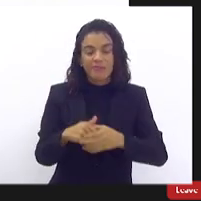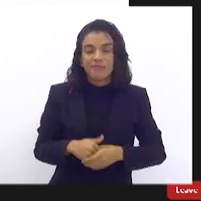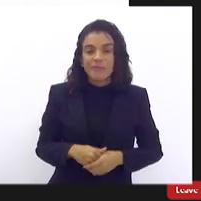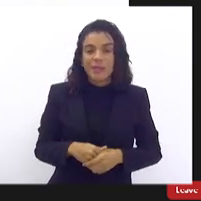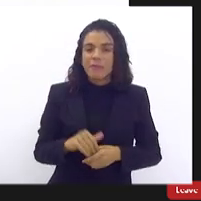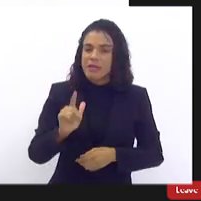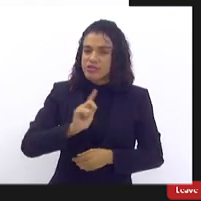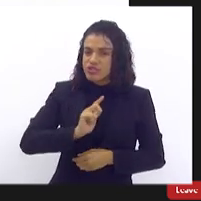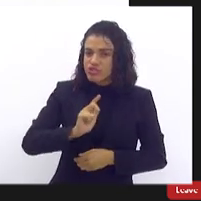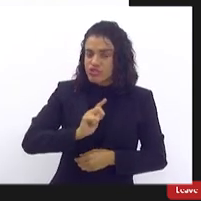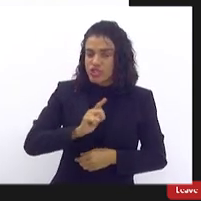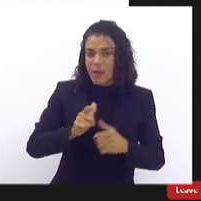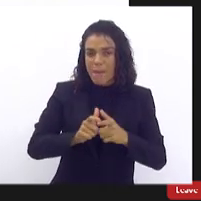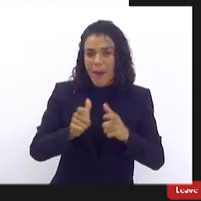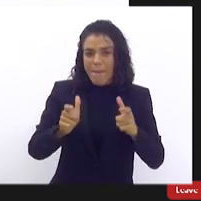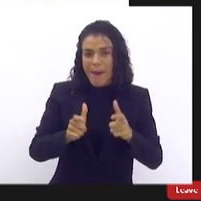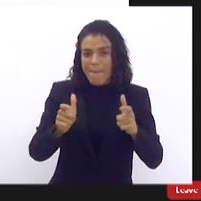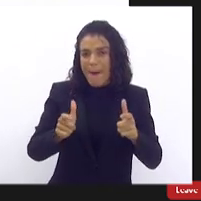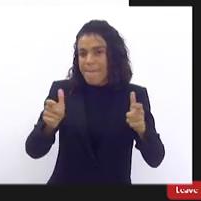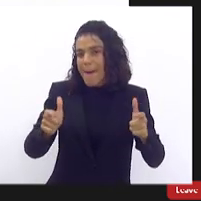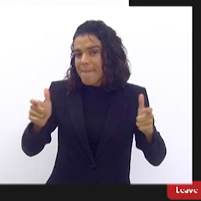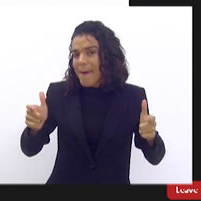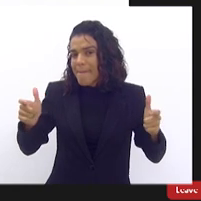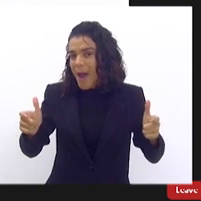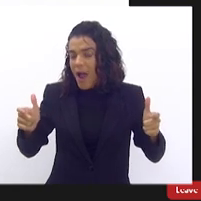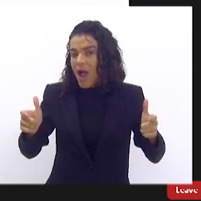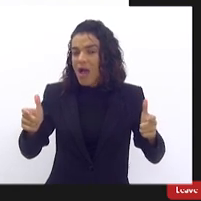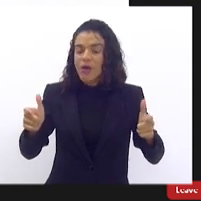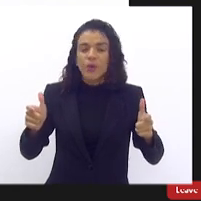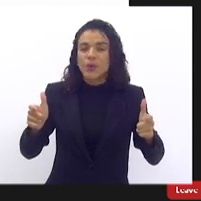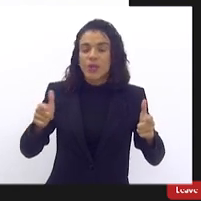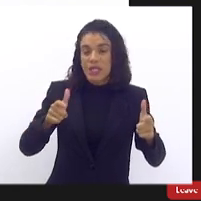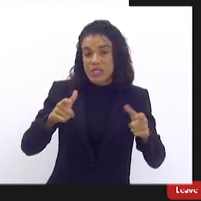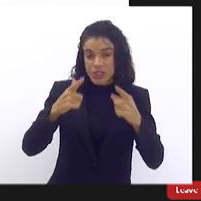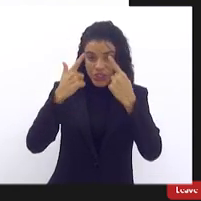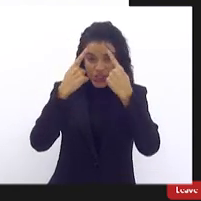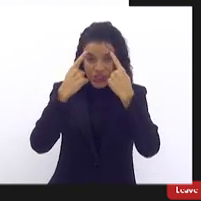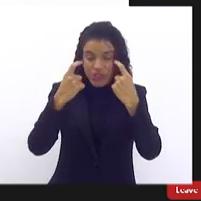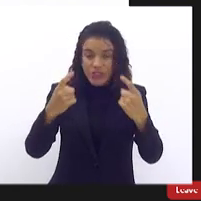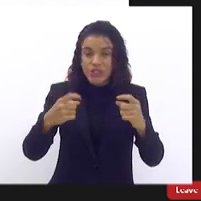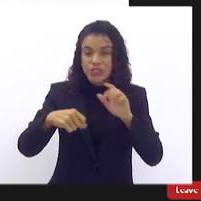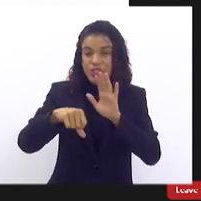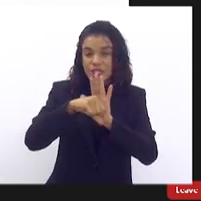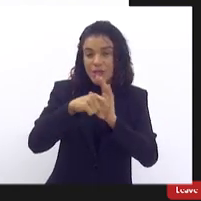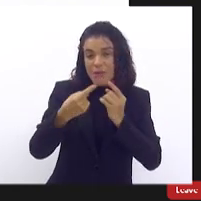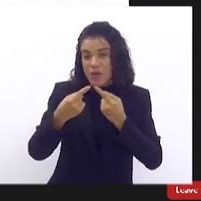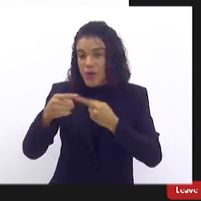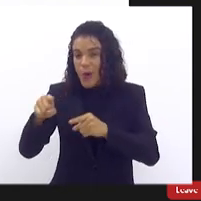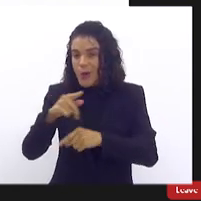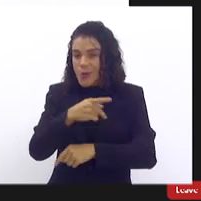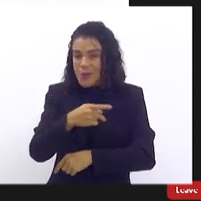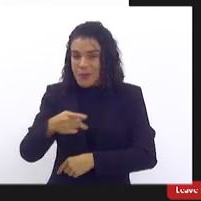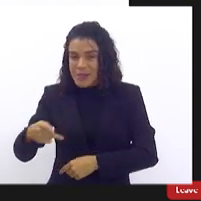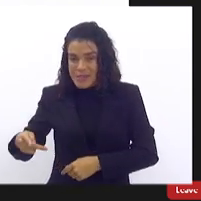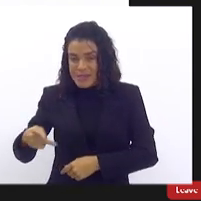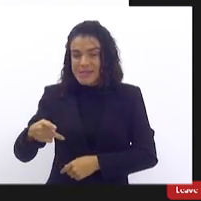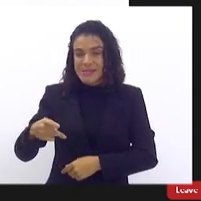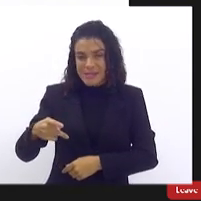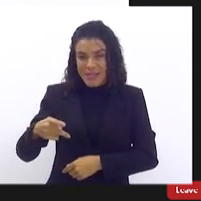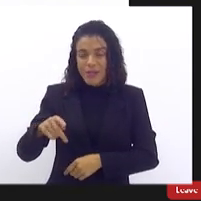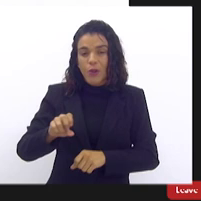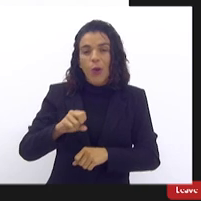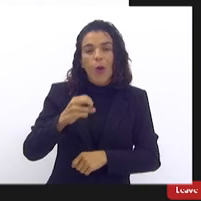trazia ali causas de aumento no caso de o crime ser cometido contra o presidente da República ou o presidente